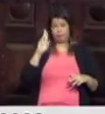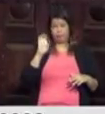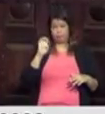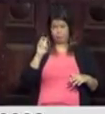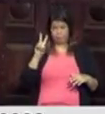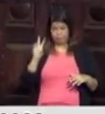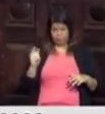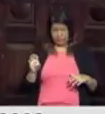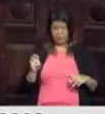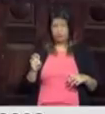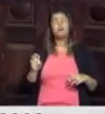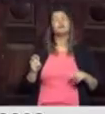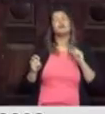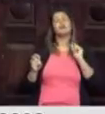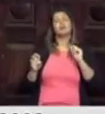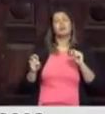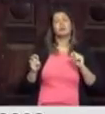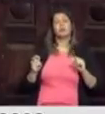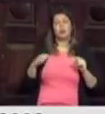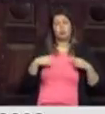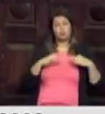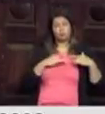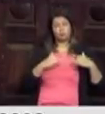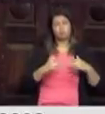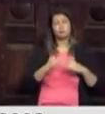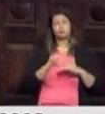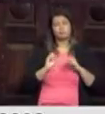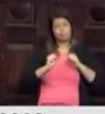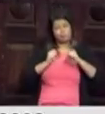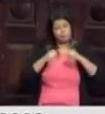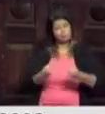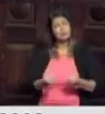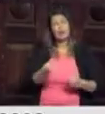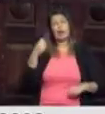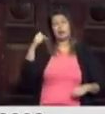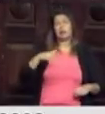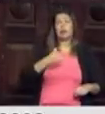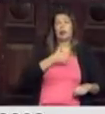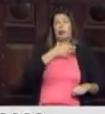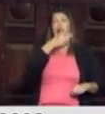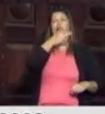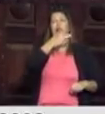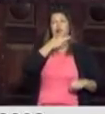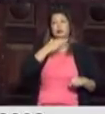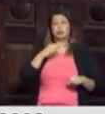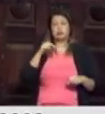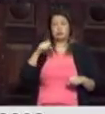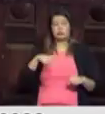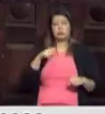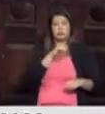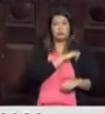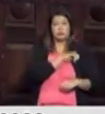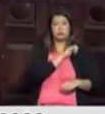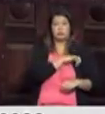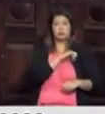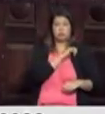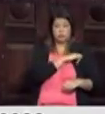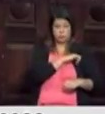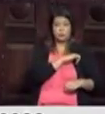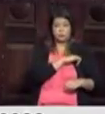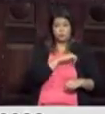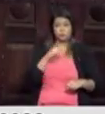dedicando profundamente à avaliação da crise que sofre hoje o Rio Previdência,